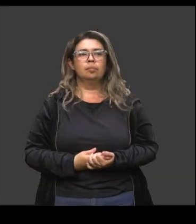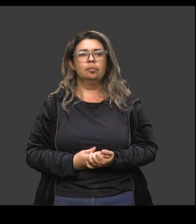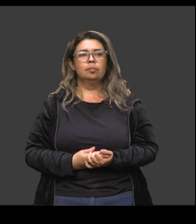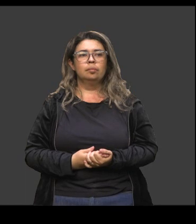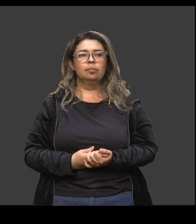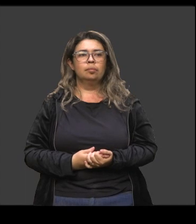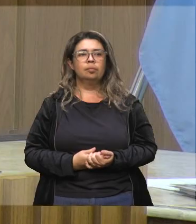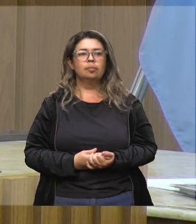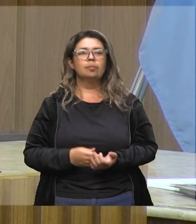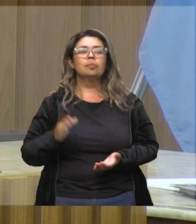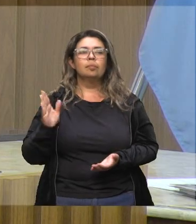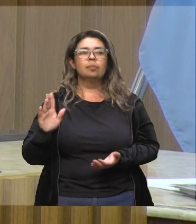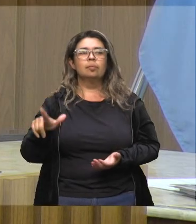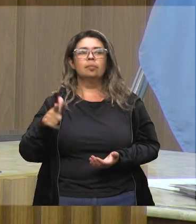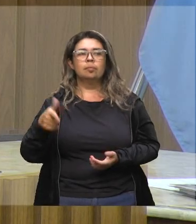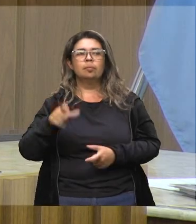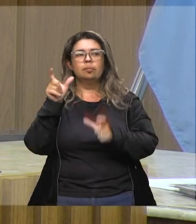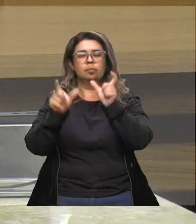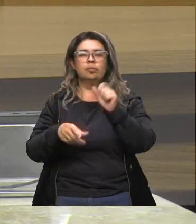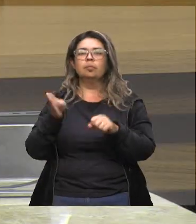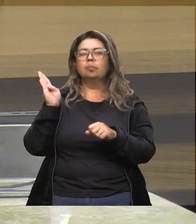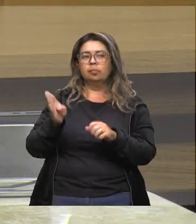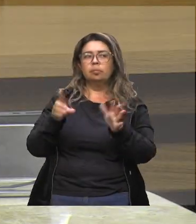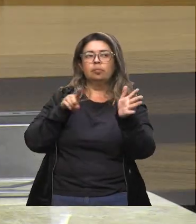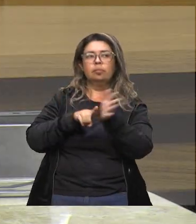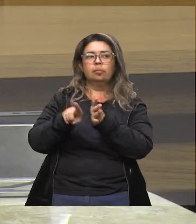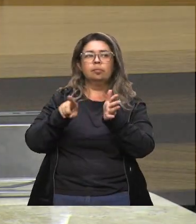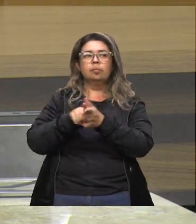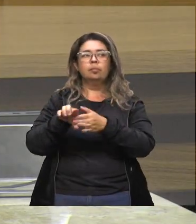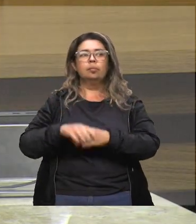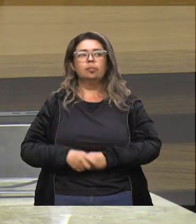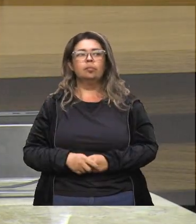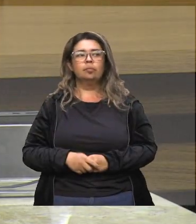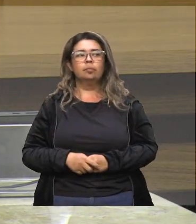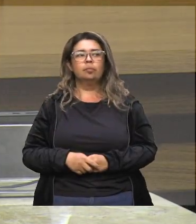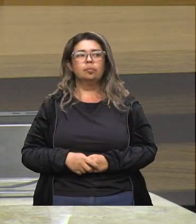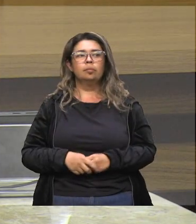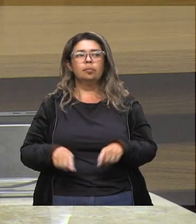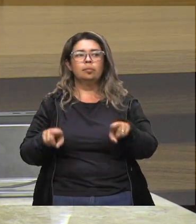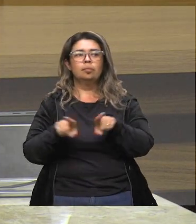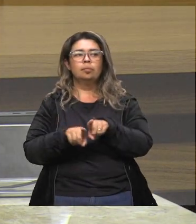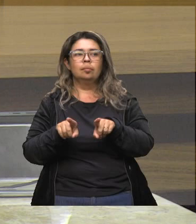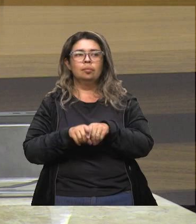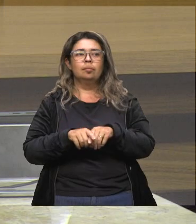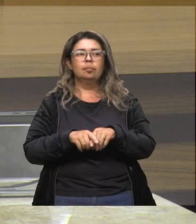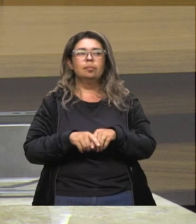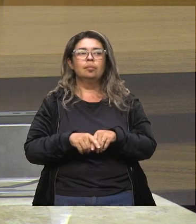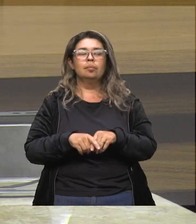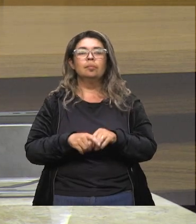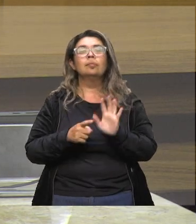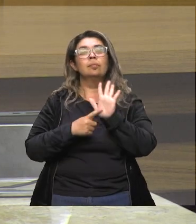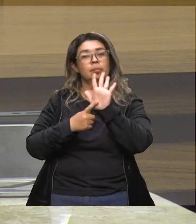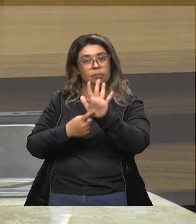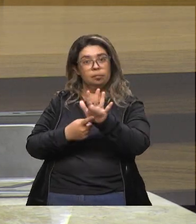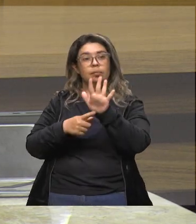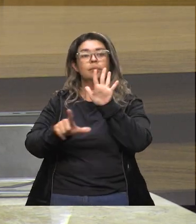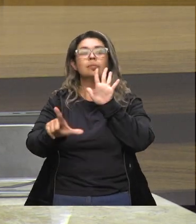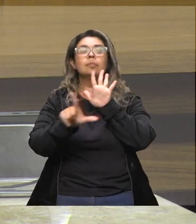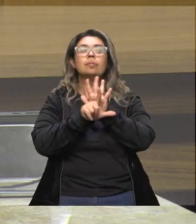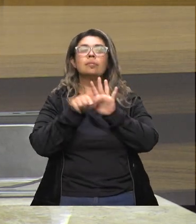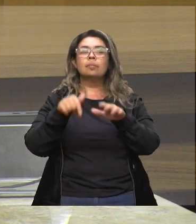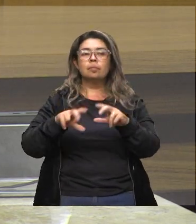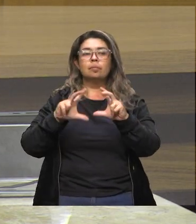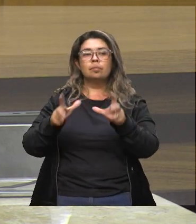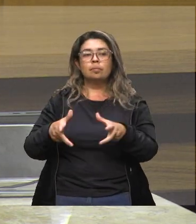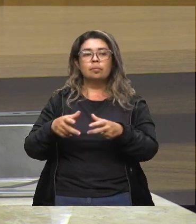outras situações, outras pessoas já cobraram. Inclusive, nós apresentamos uma lei nesta